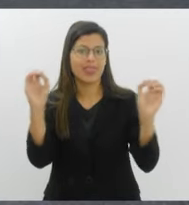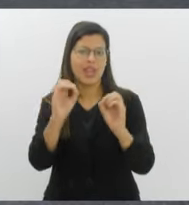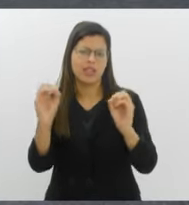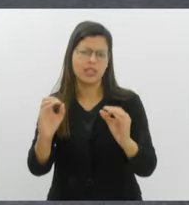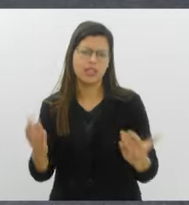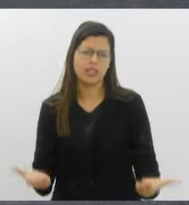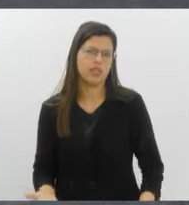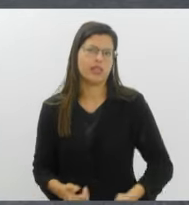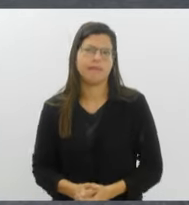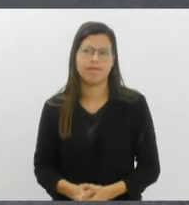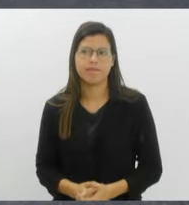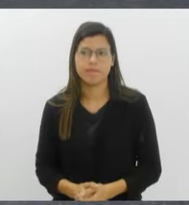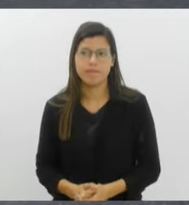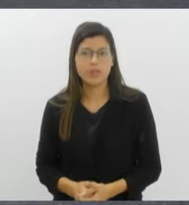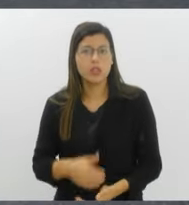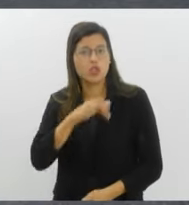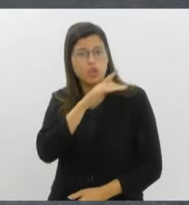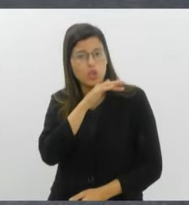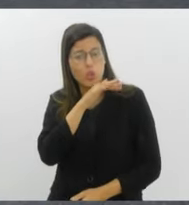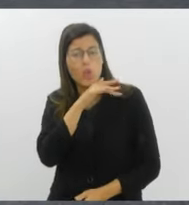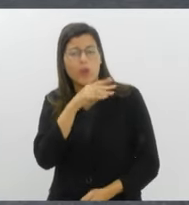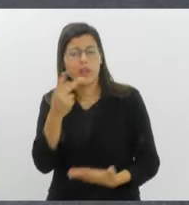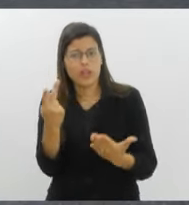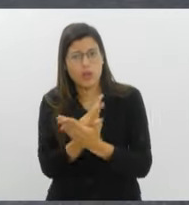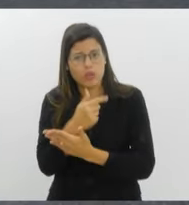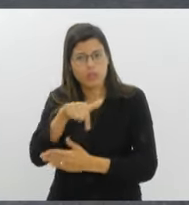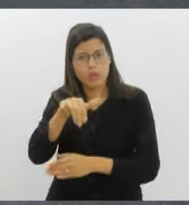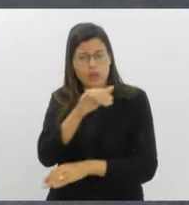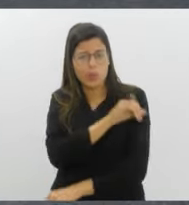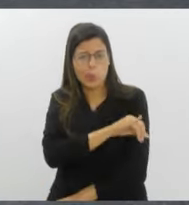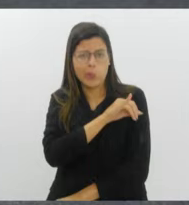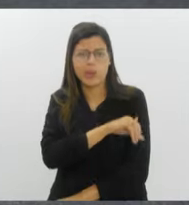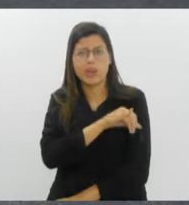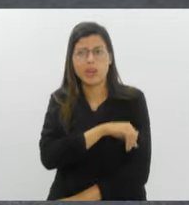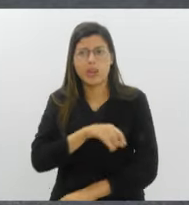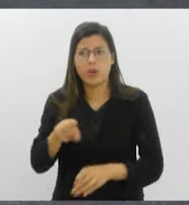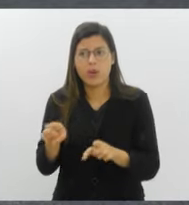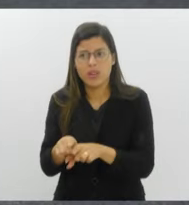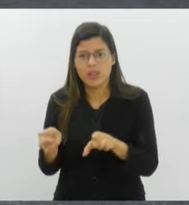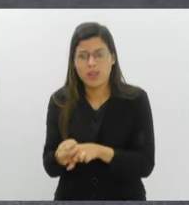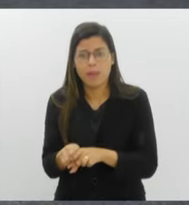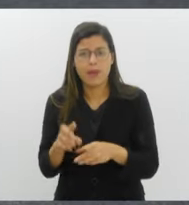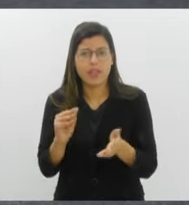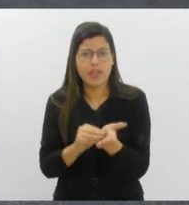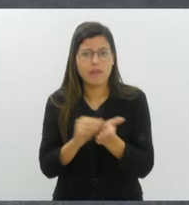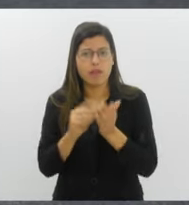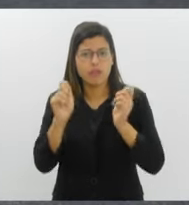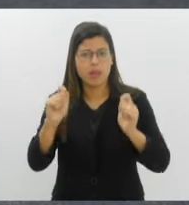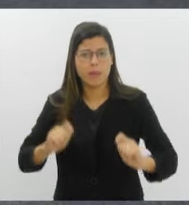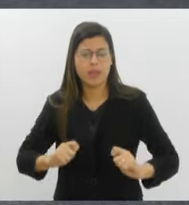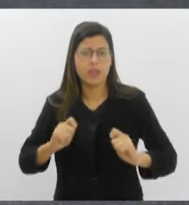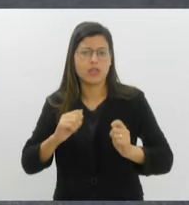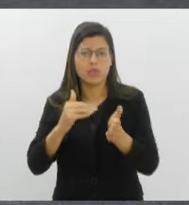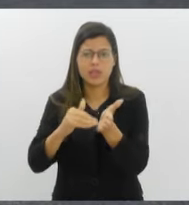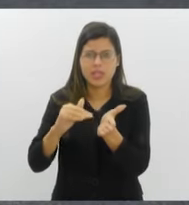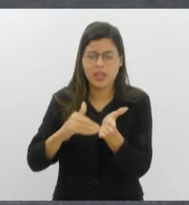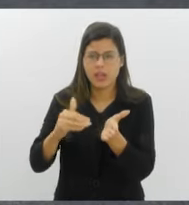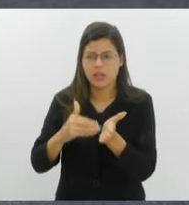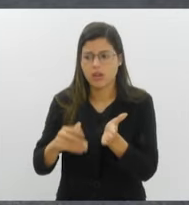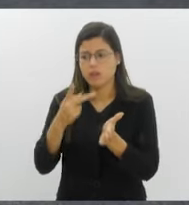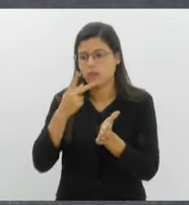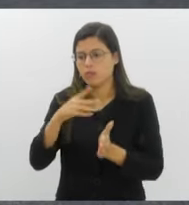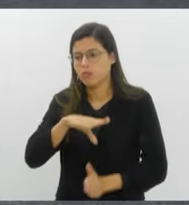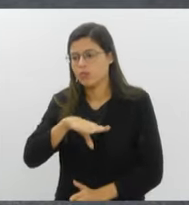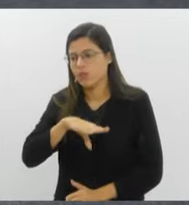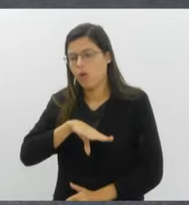nada de podre que tem acontecido no Rio de Janeiro, muito menos da incompetência do secretário de Ordem Pública. Ele não falou da covardia contra o motorista